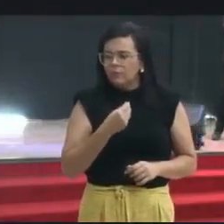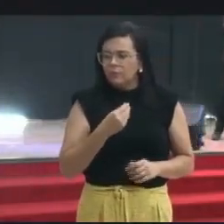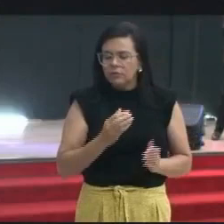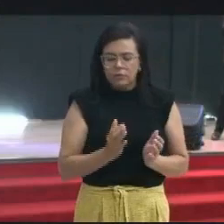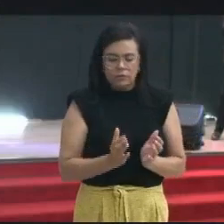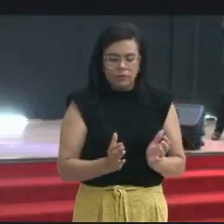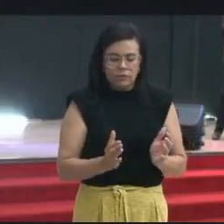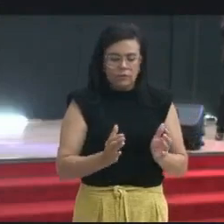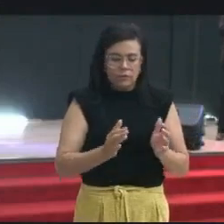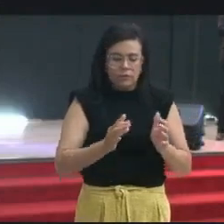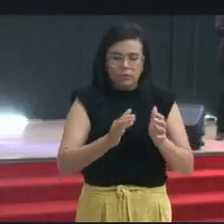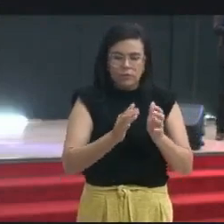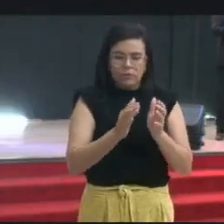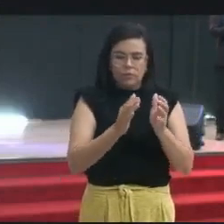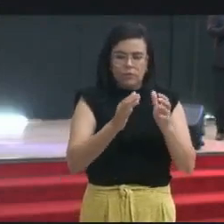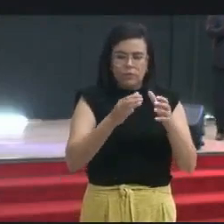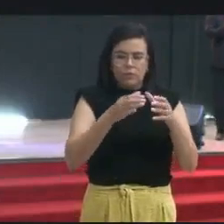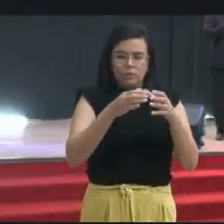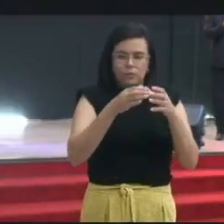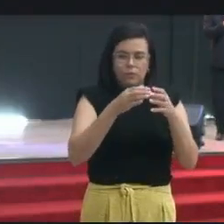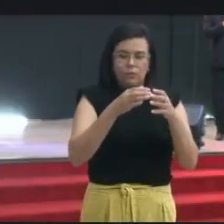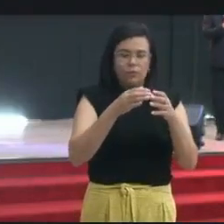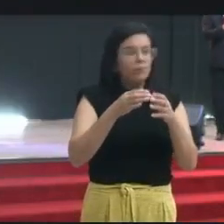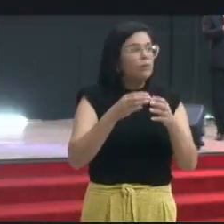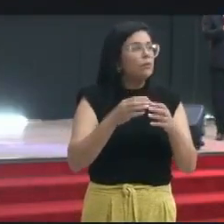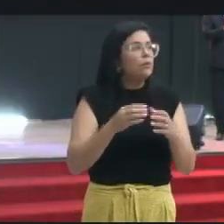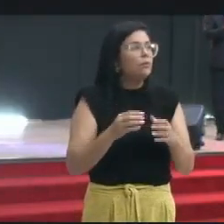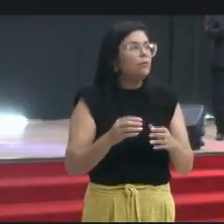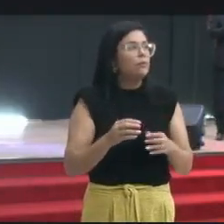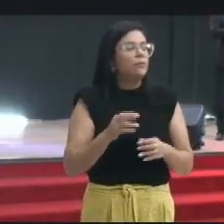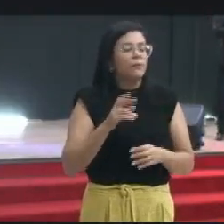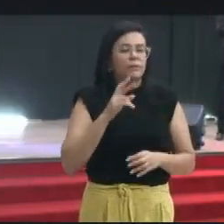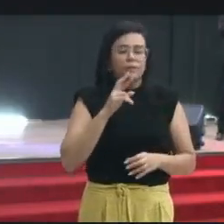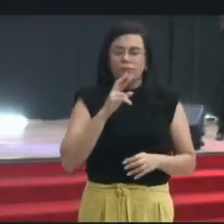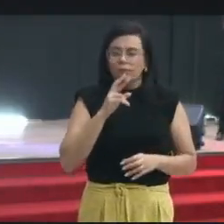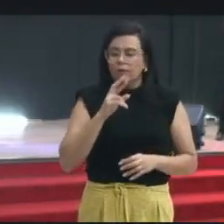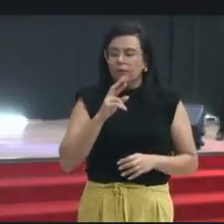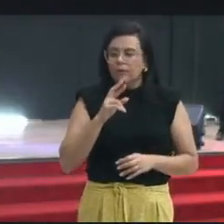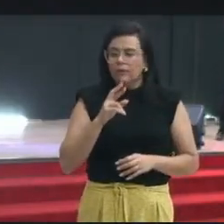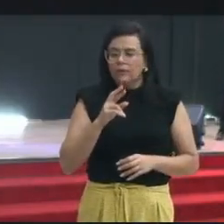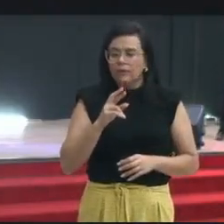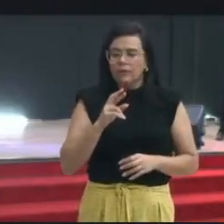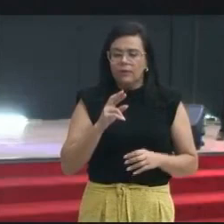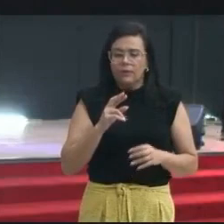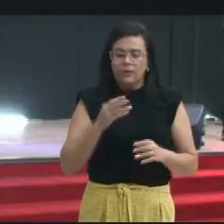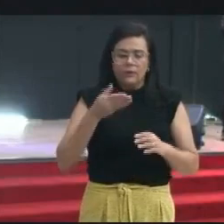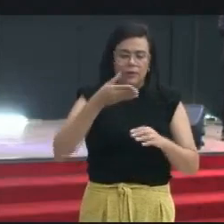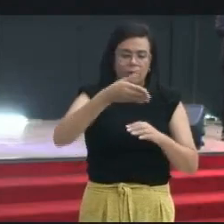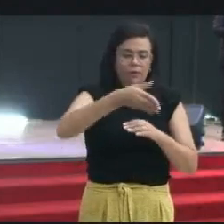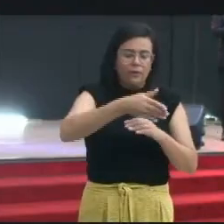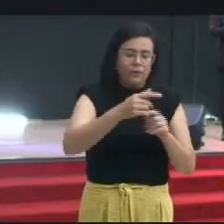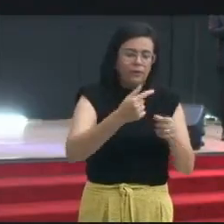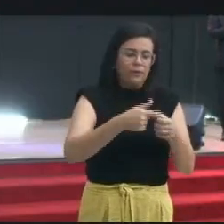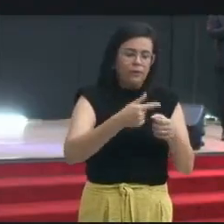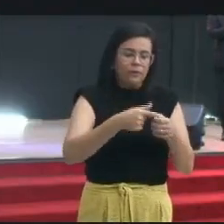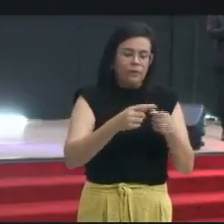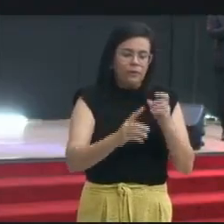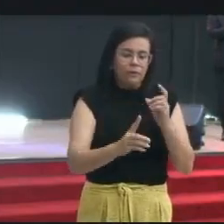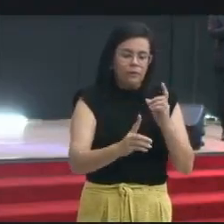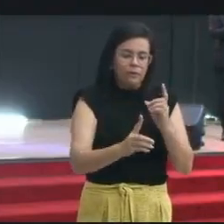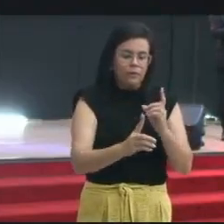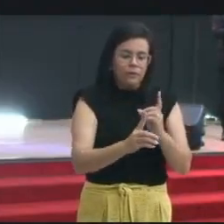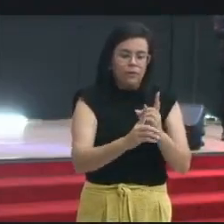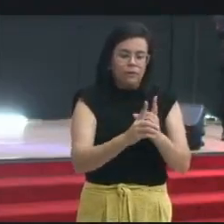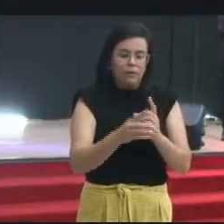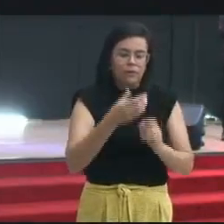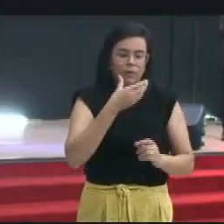22, a Bíblia diz assim: ele respondeu, Jesus: ao entrarem na cidade, vocês encontrarão um homem